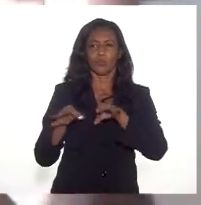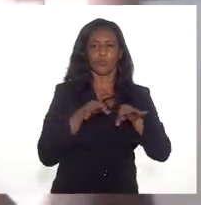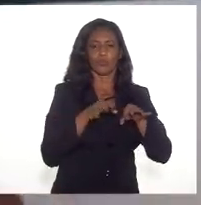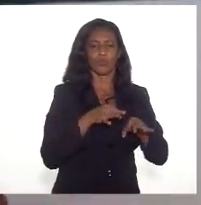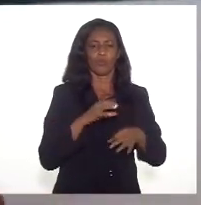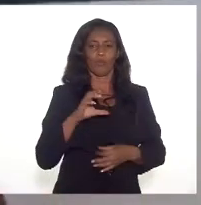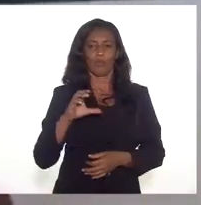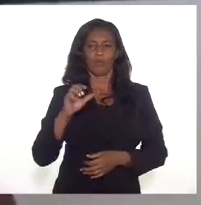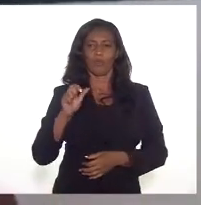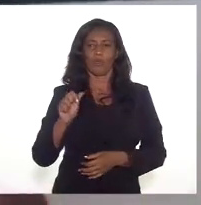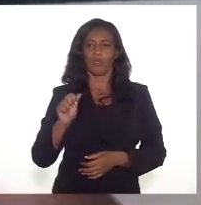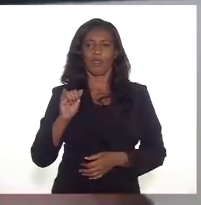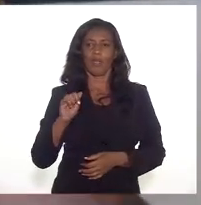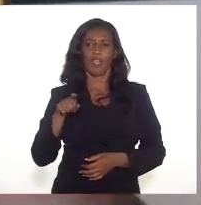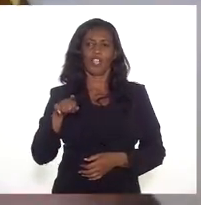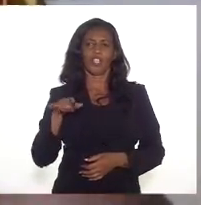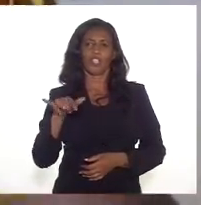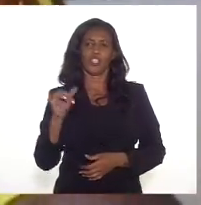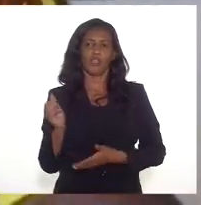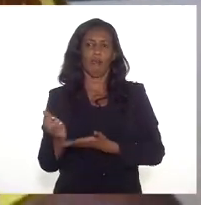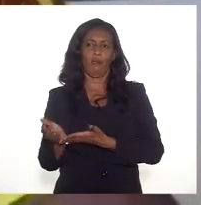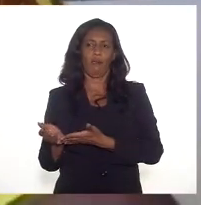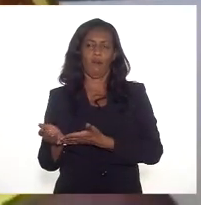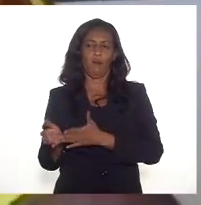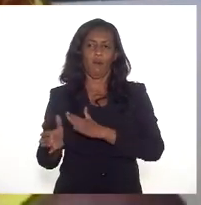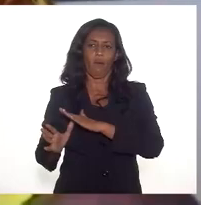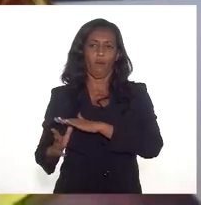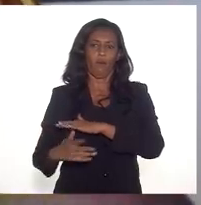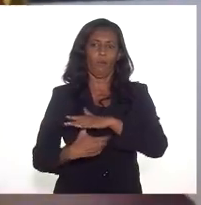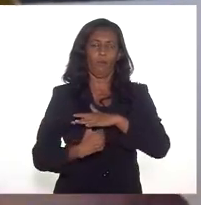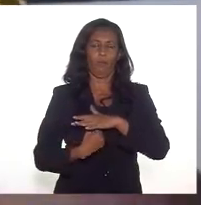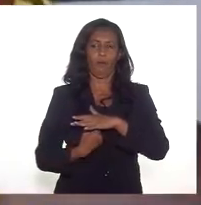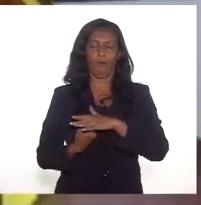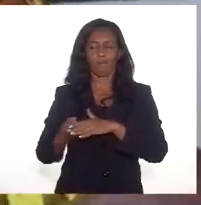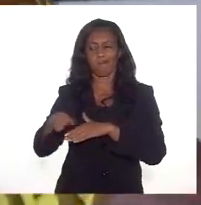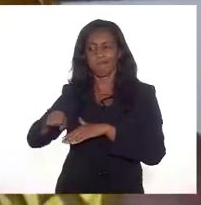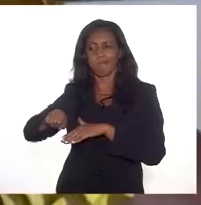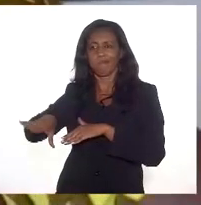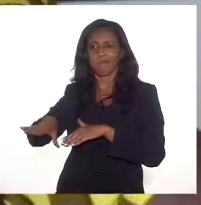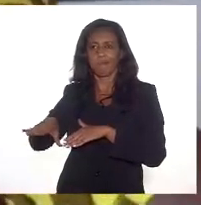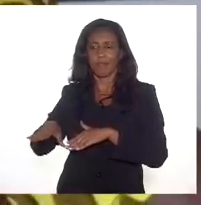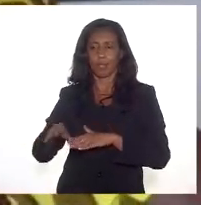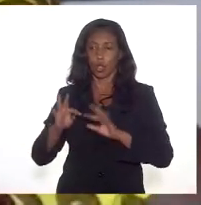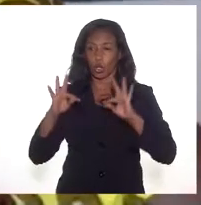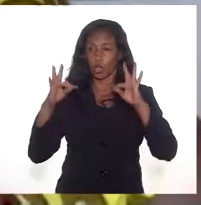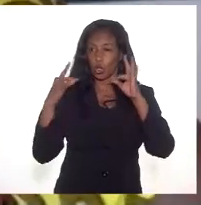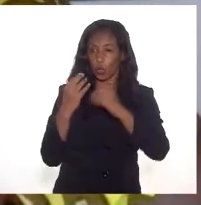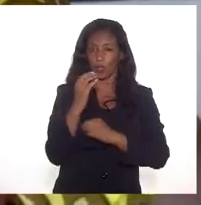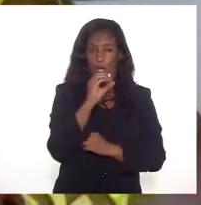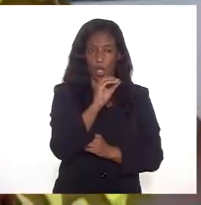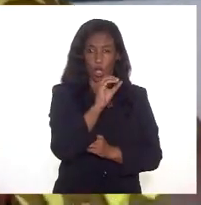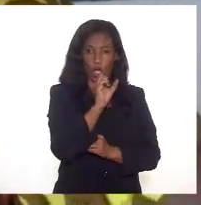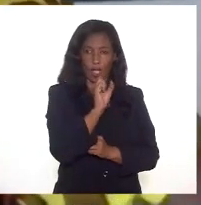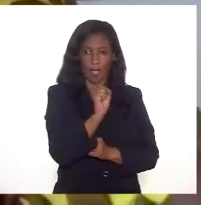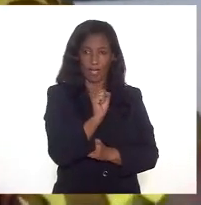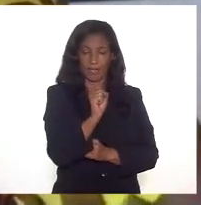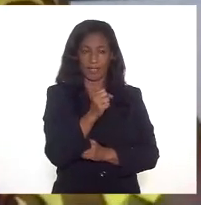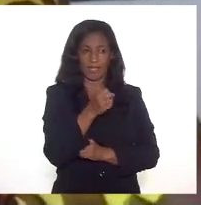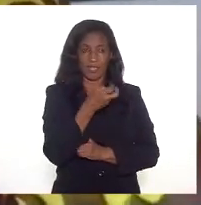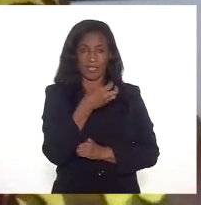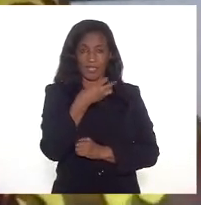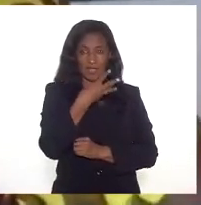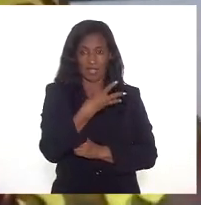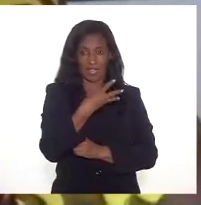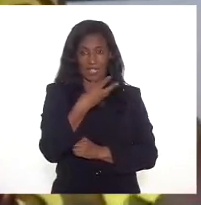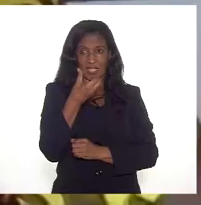chamada caixinha da propina. Sim, era dito, né, que cerca todas as OSs pagavam de 3% a 6% para